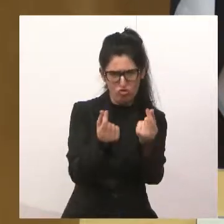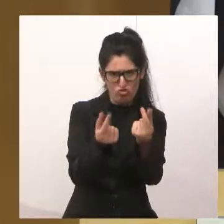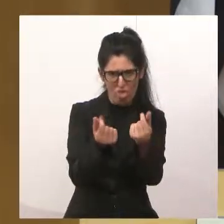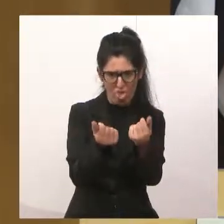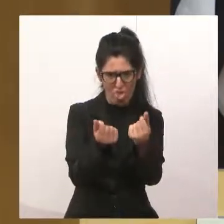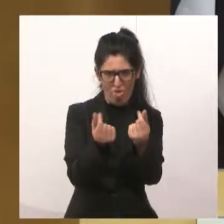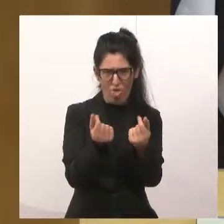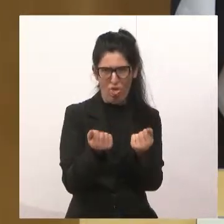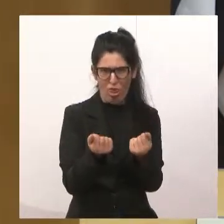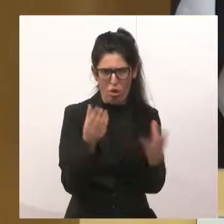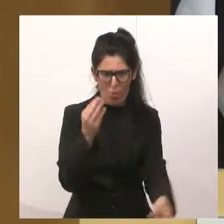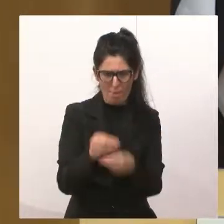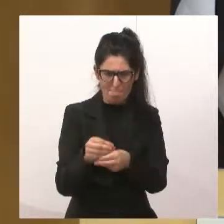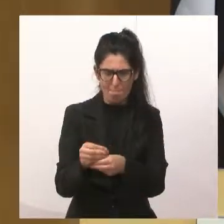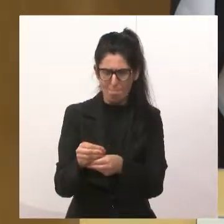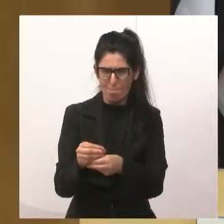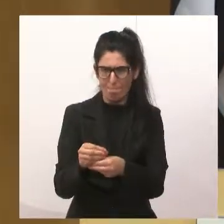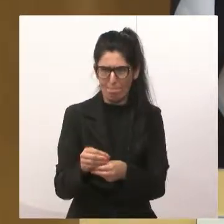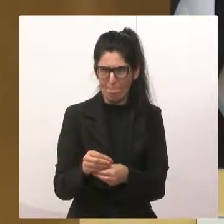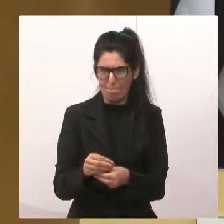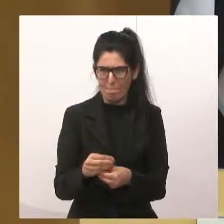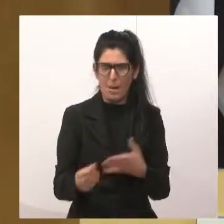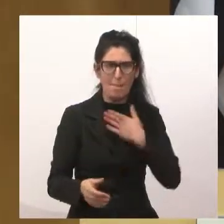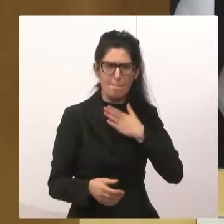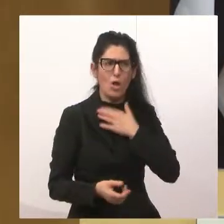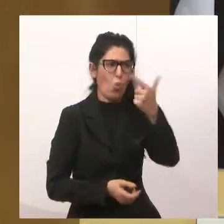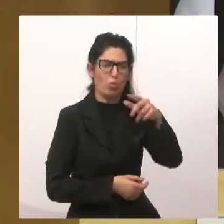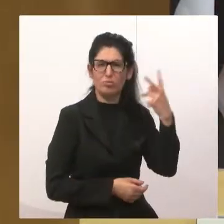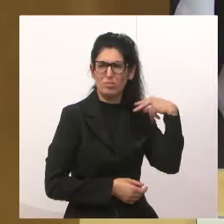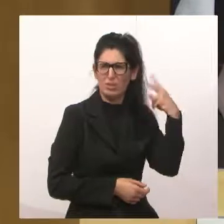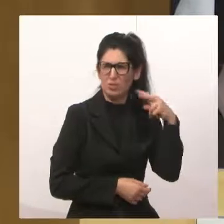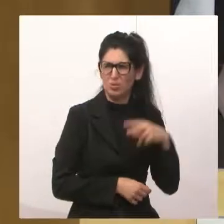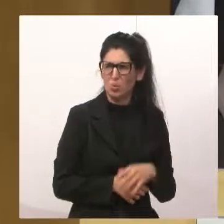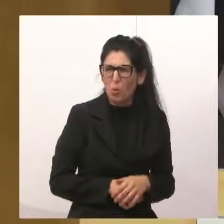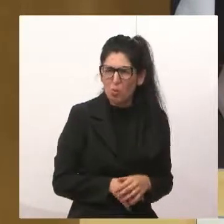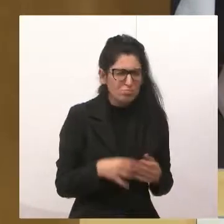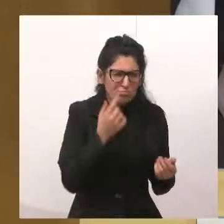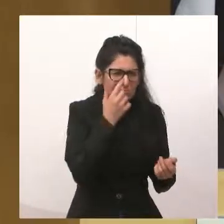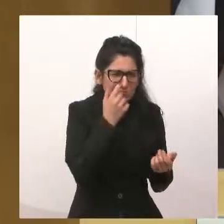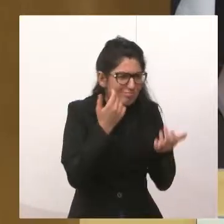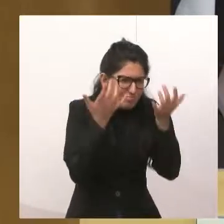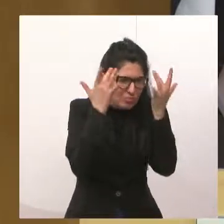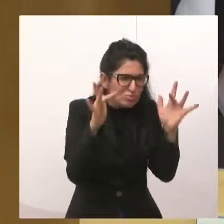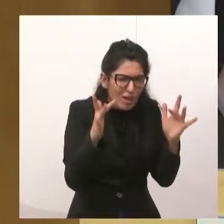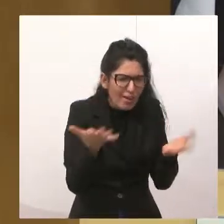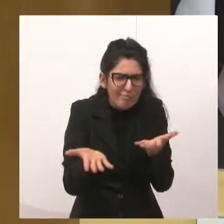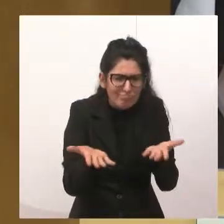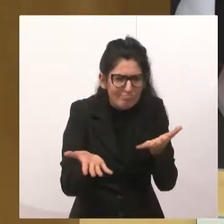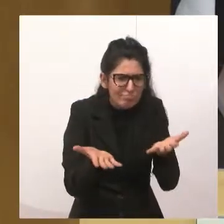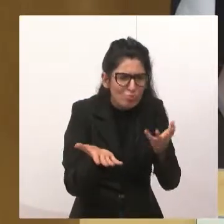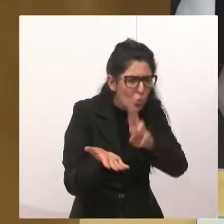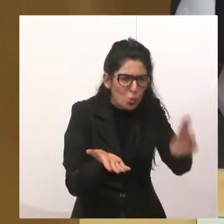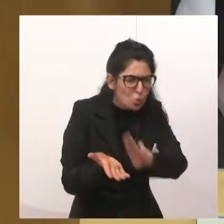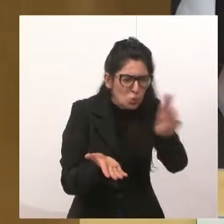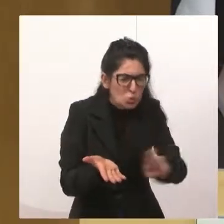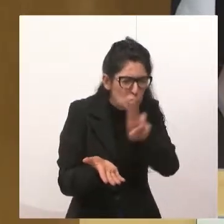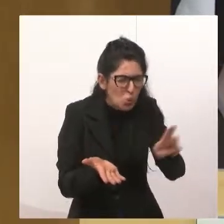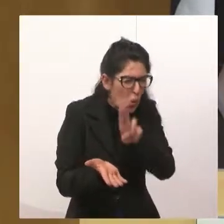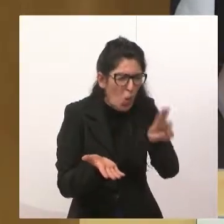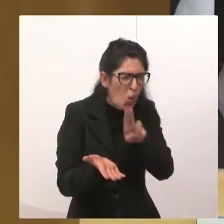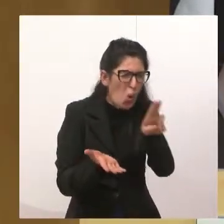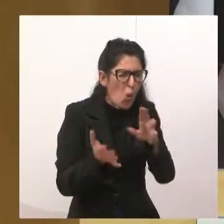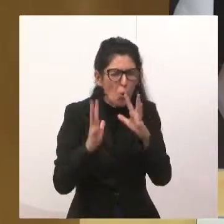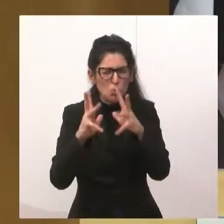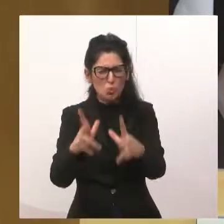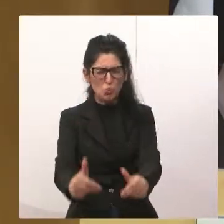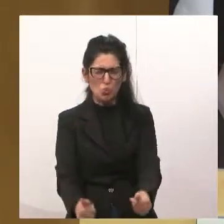tanto minha como demais vereadores, que isso não se consolidou, né? E aí a gente precisa exigir que